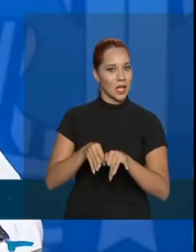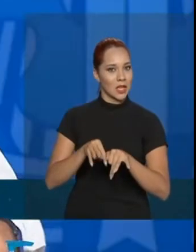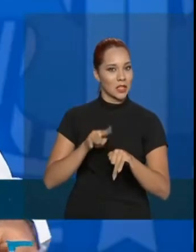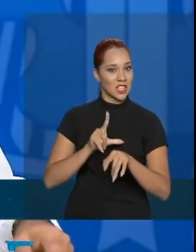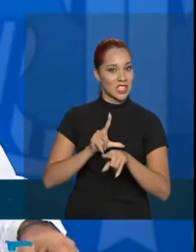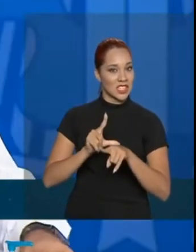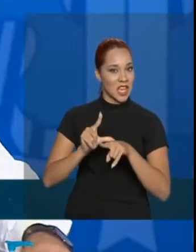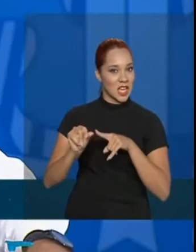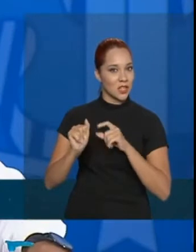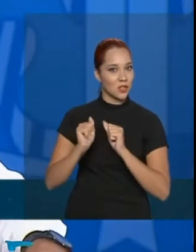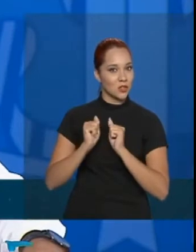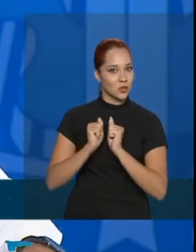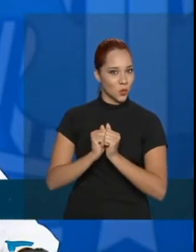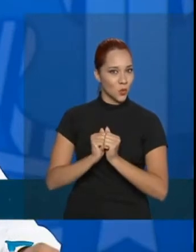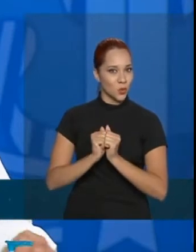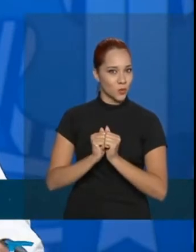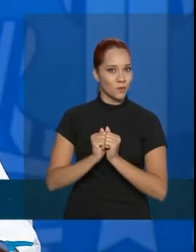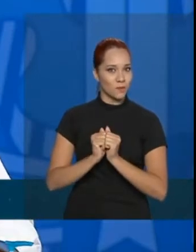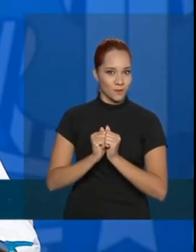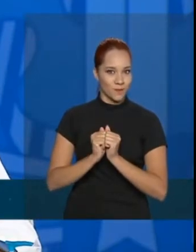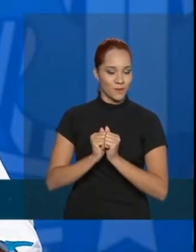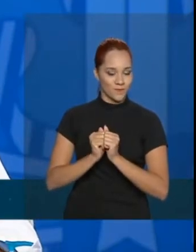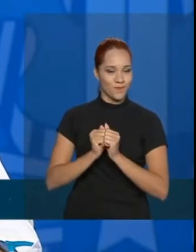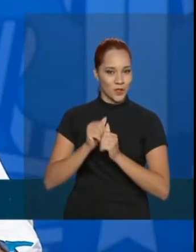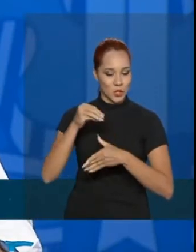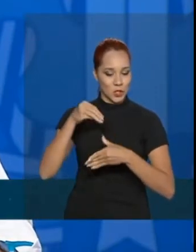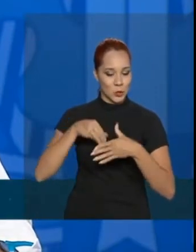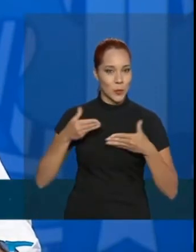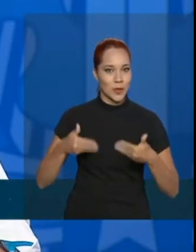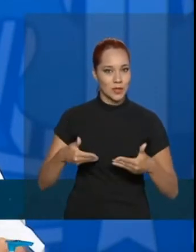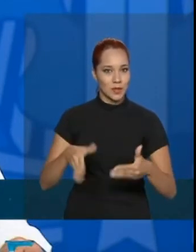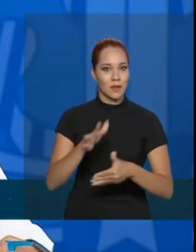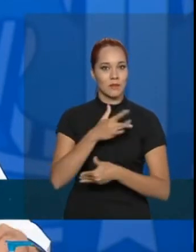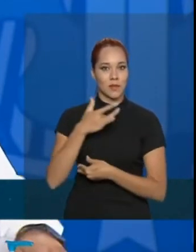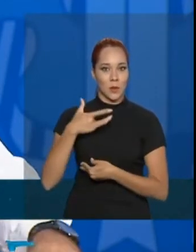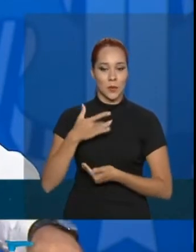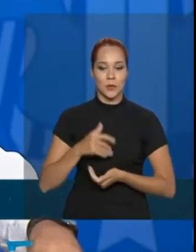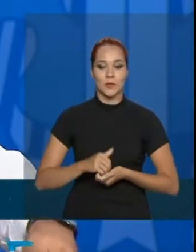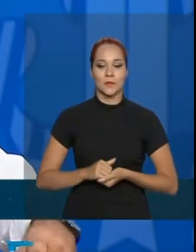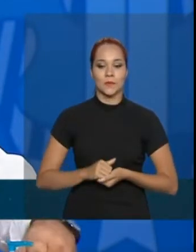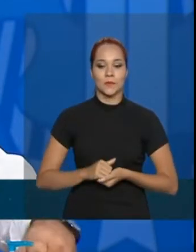sairmos juntos do ministério da Saúde.